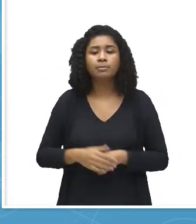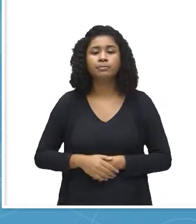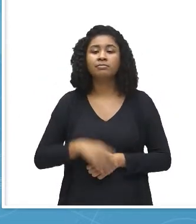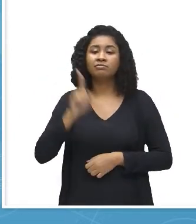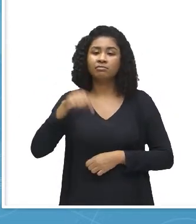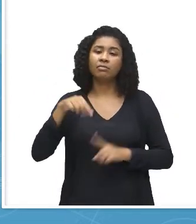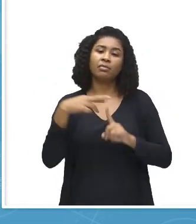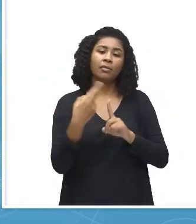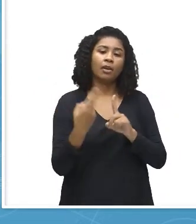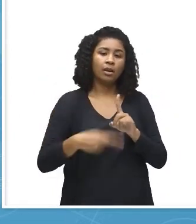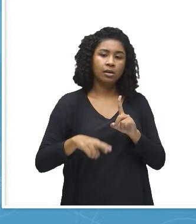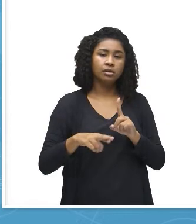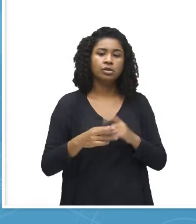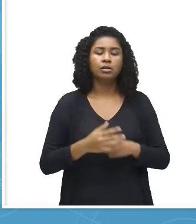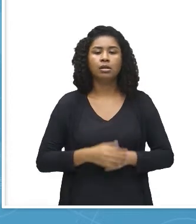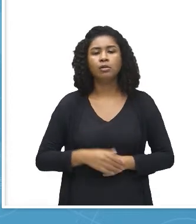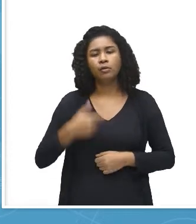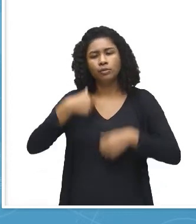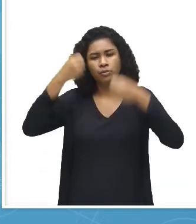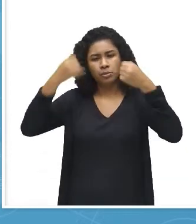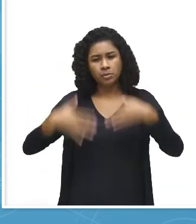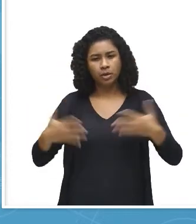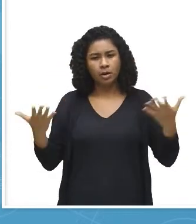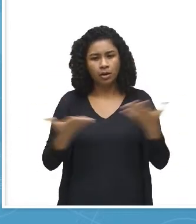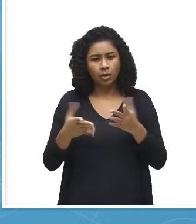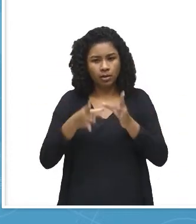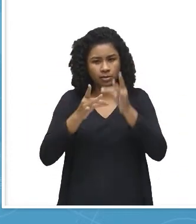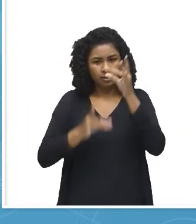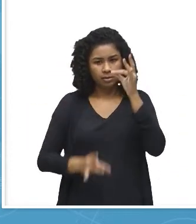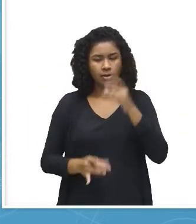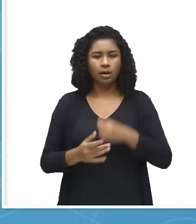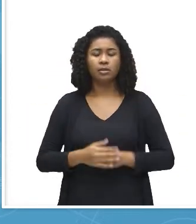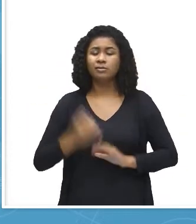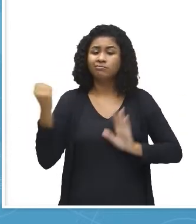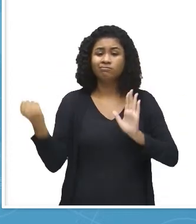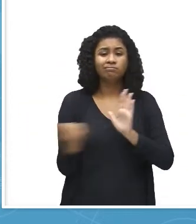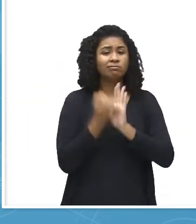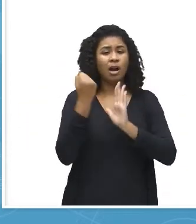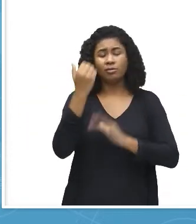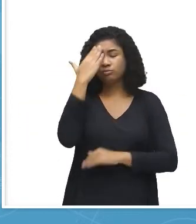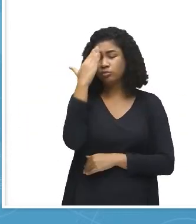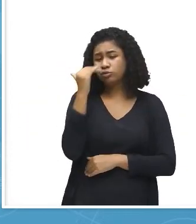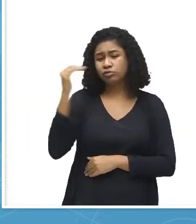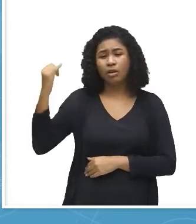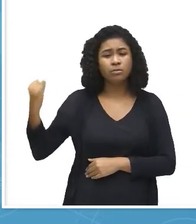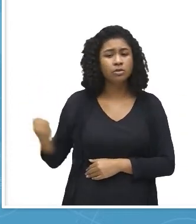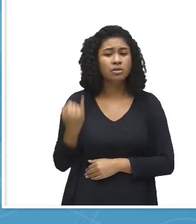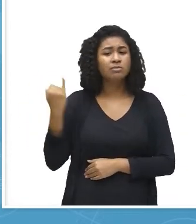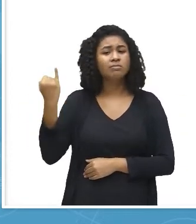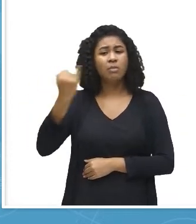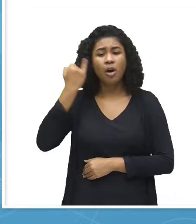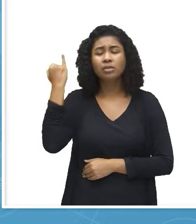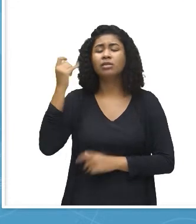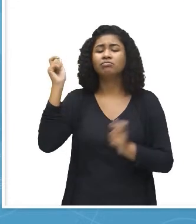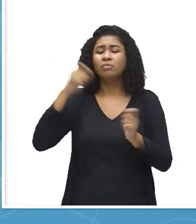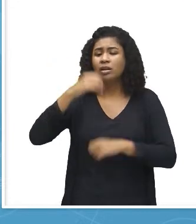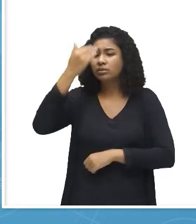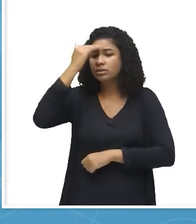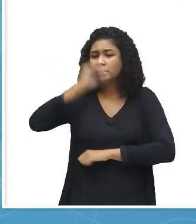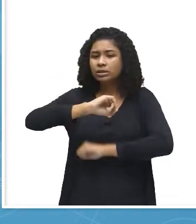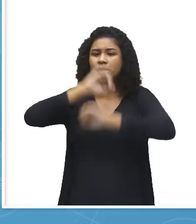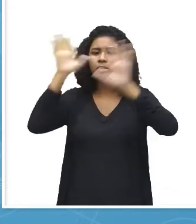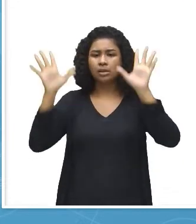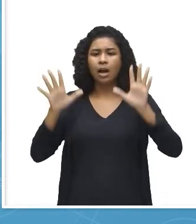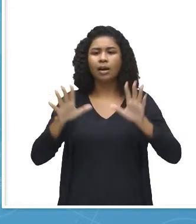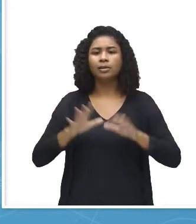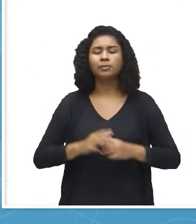deu essa questão da revolta dos cipaios. Marcante e muito importante para a gente entender a dominação britânica na